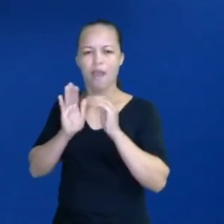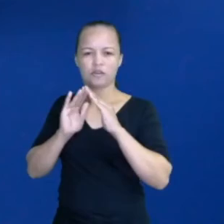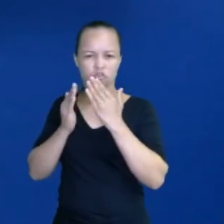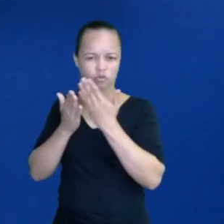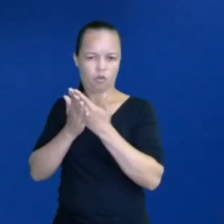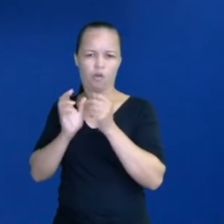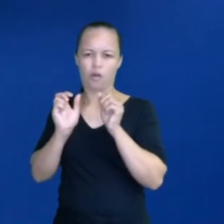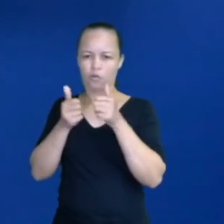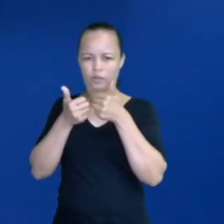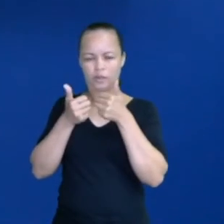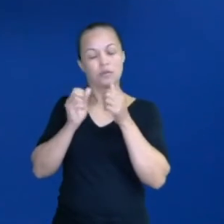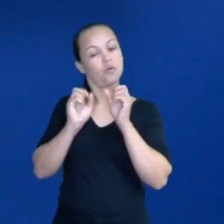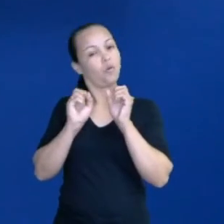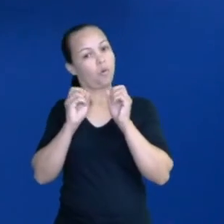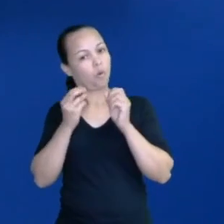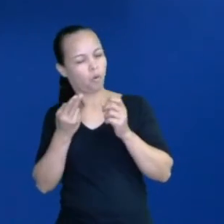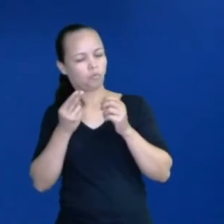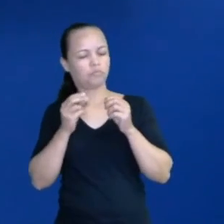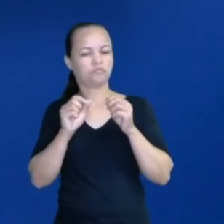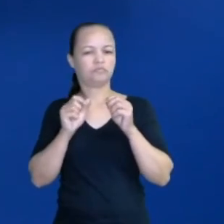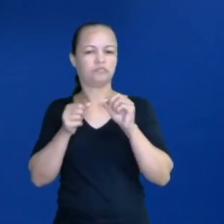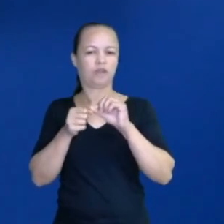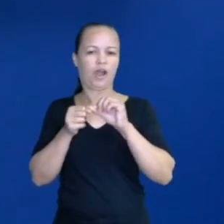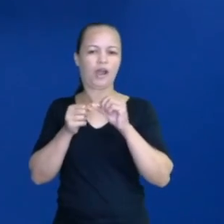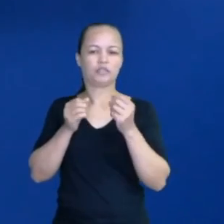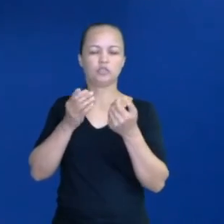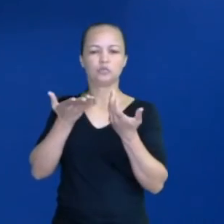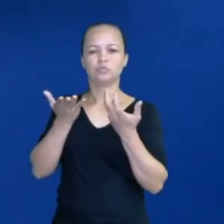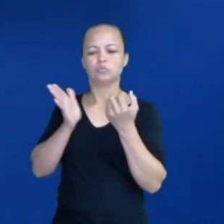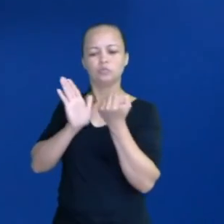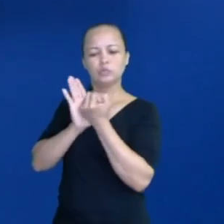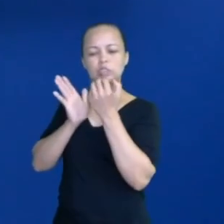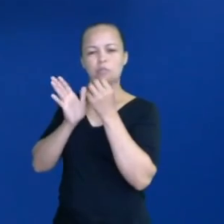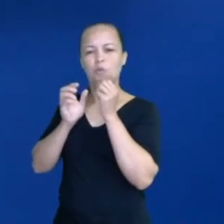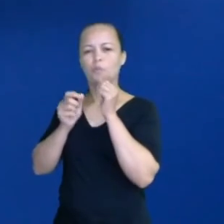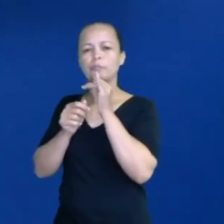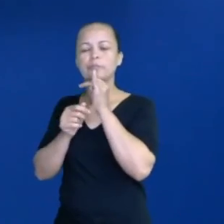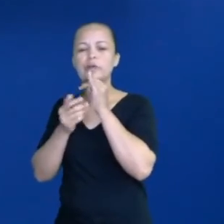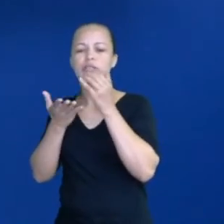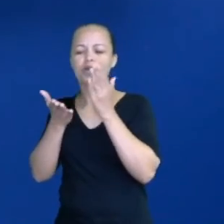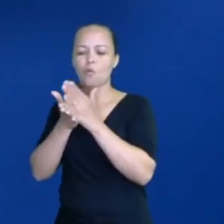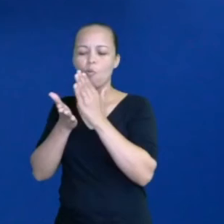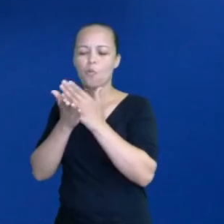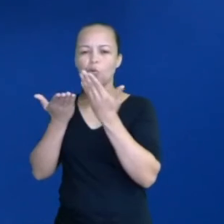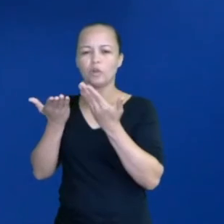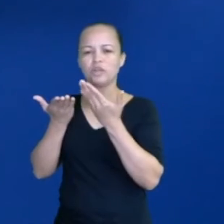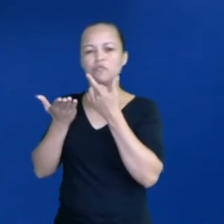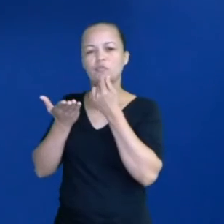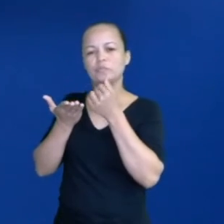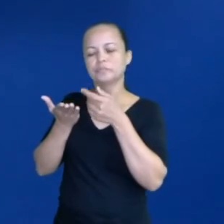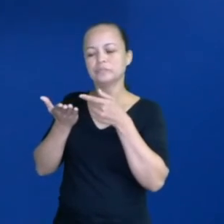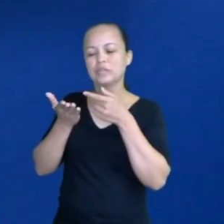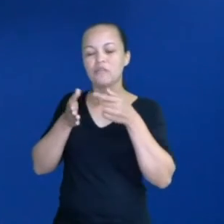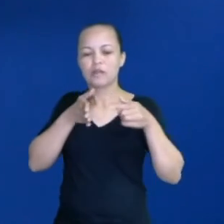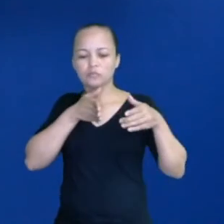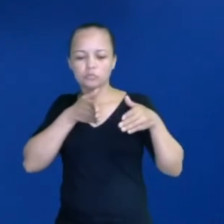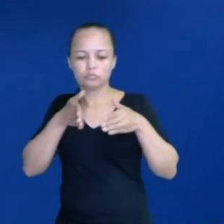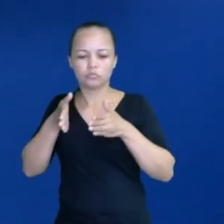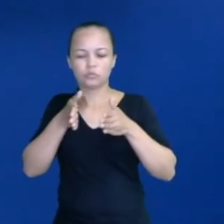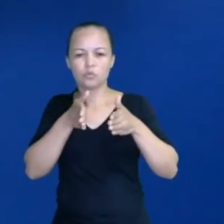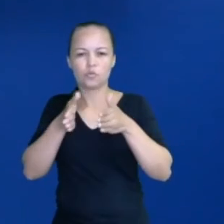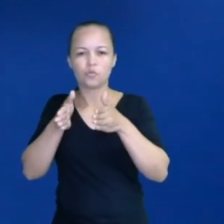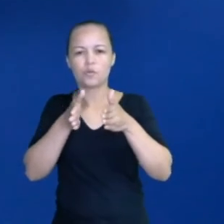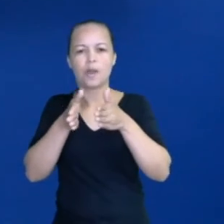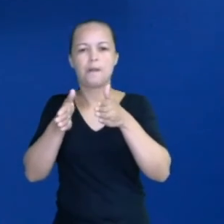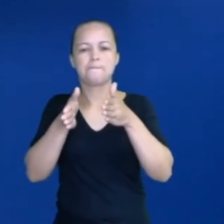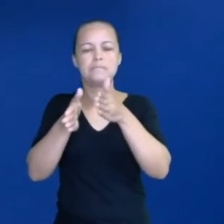para representar a escola. E faz o trajeto todinho até a sua casa. É o seu